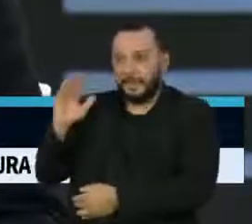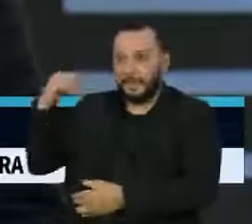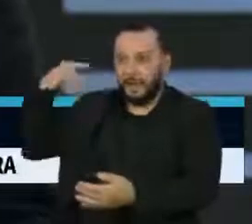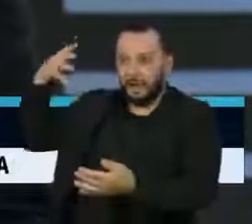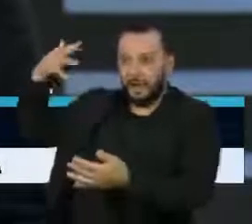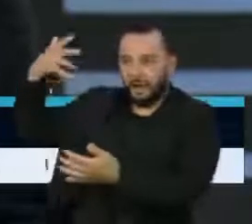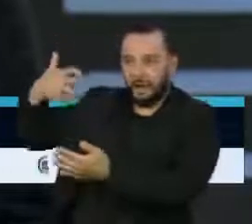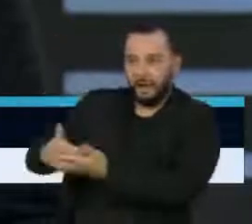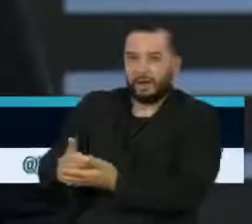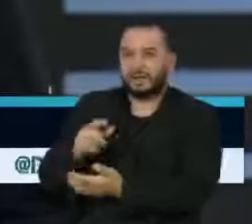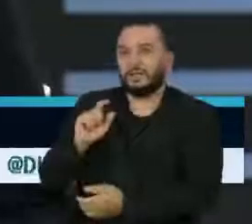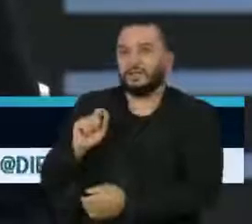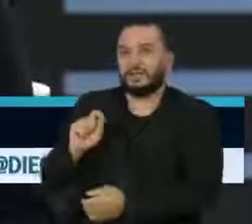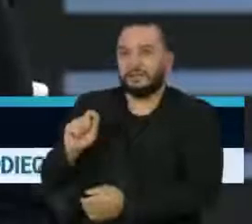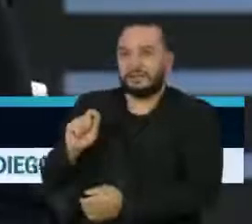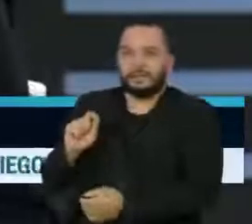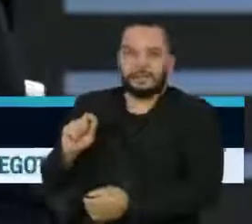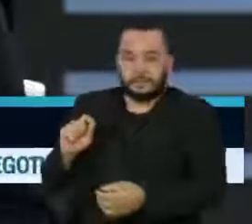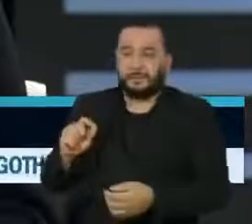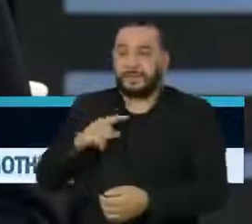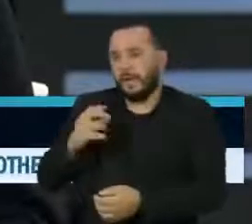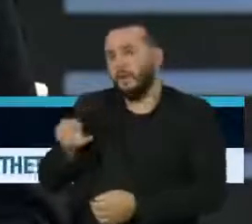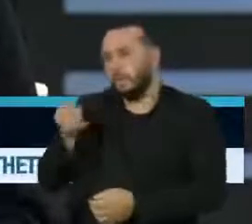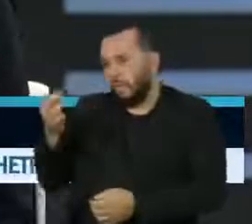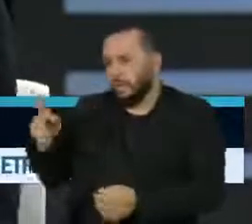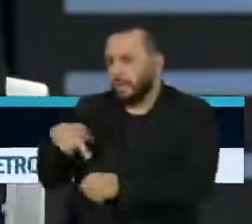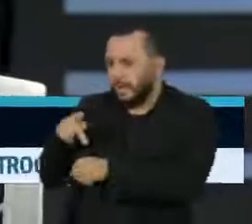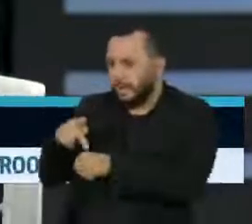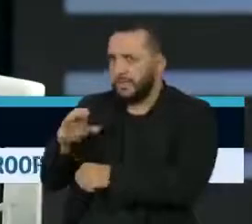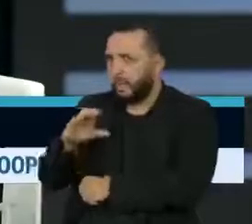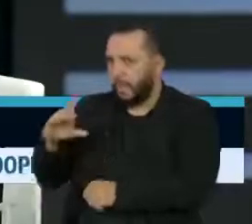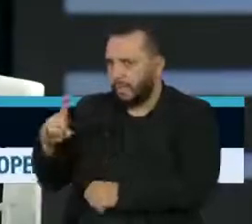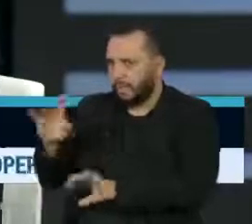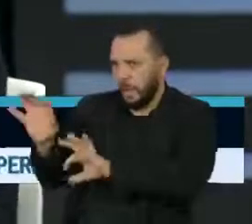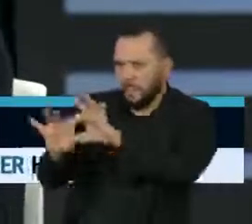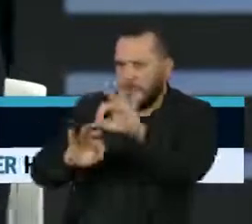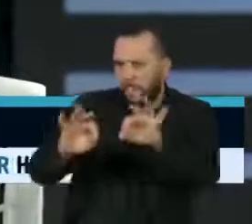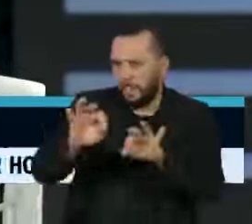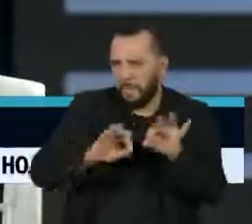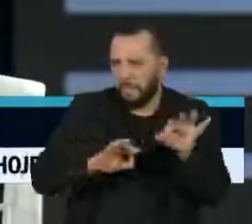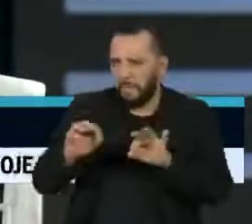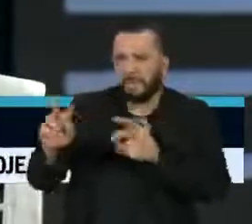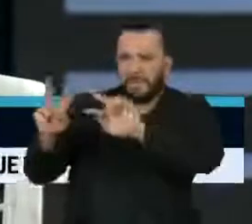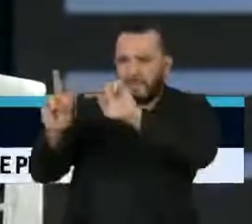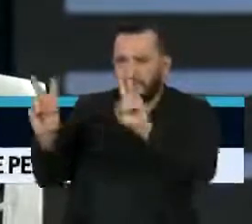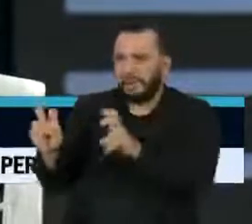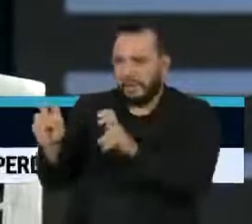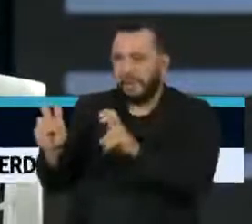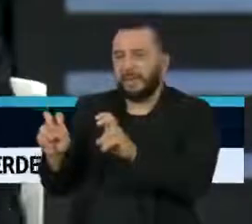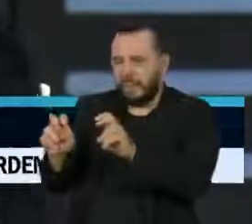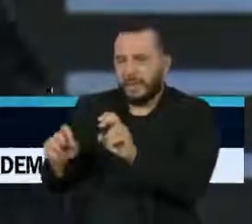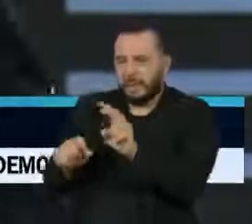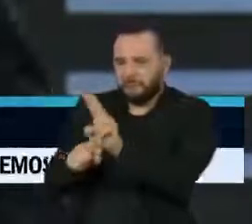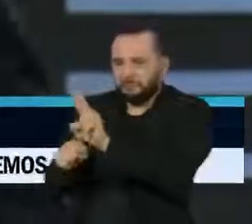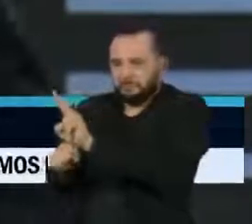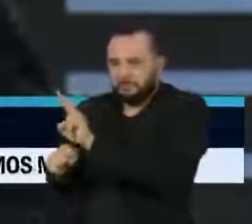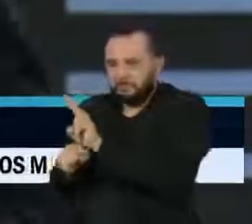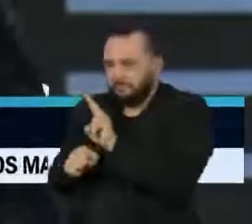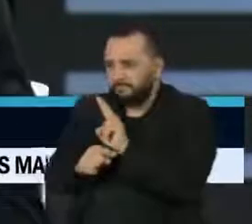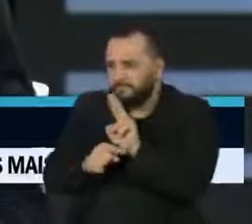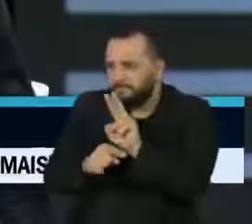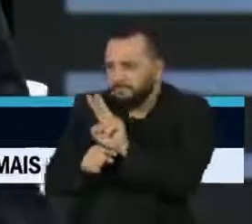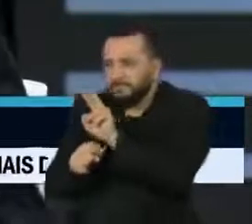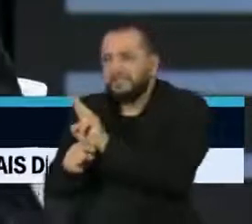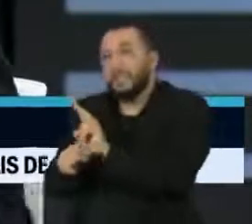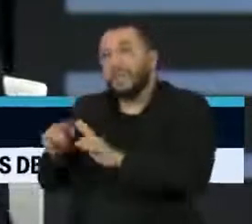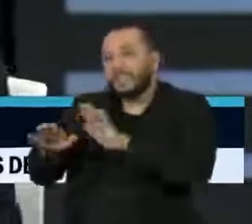internacionais diz é que você tem casos de sucesso, de coordenação, em cima de temas que poderiam gerar catástrofes e que foram, de alguma